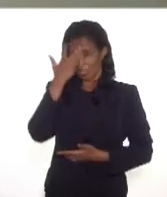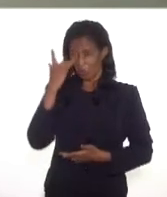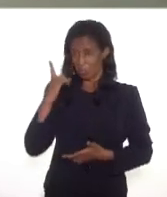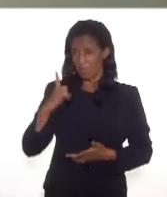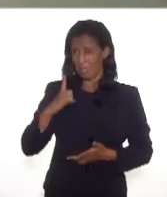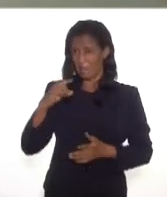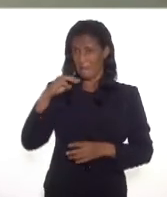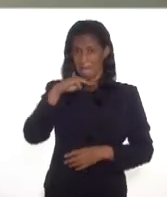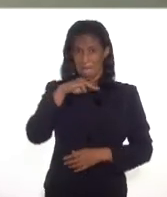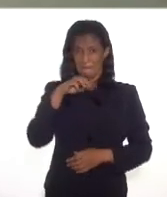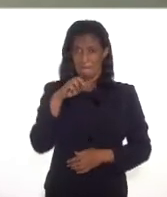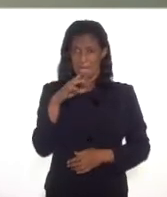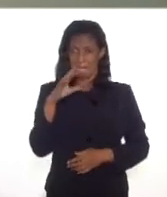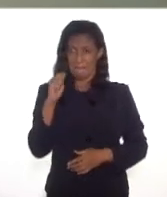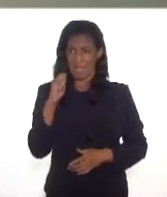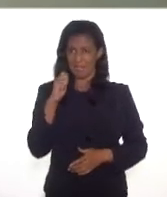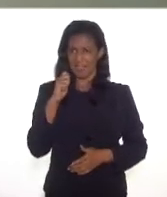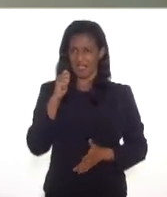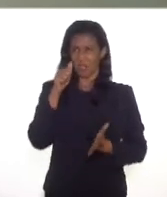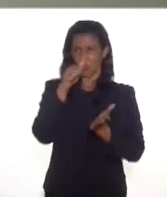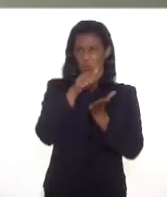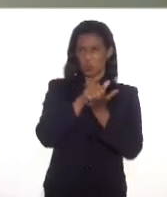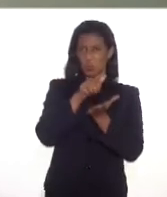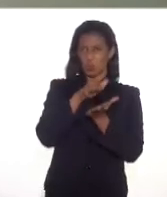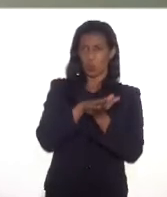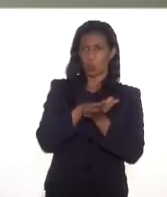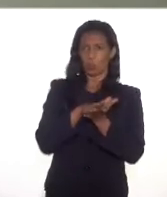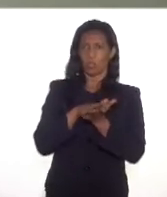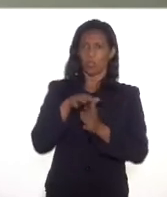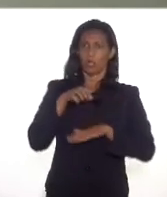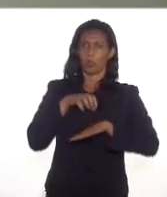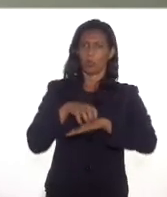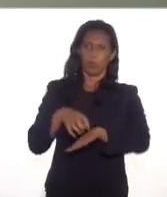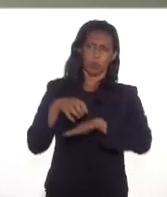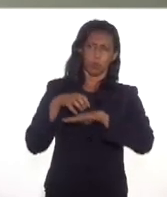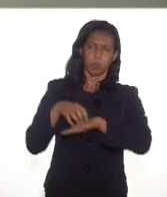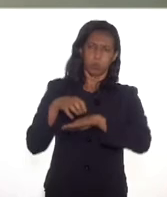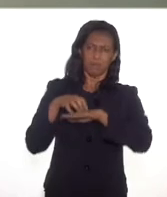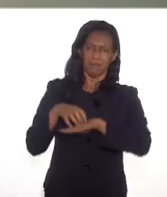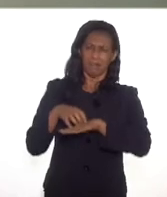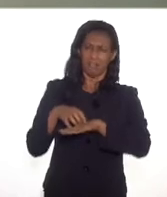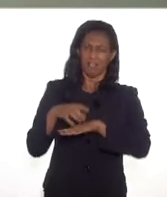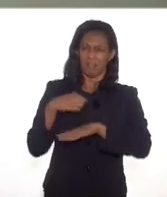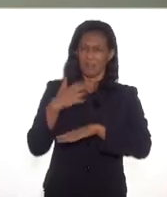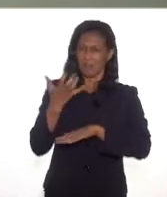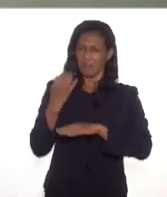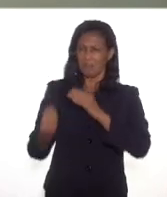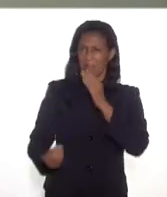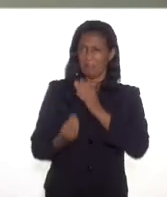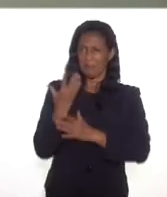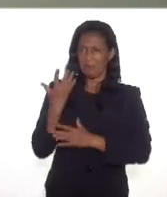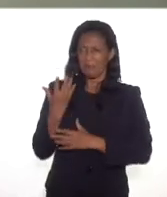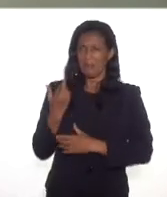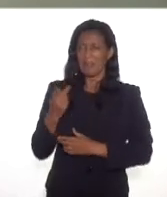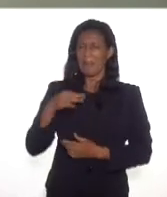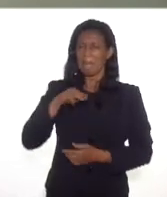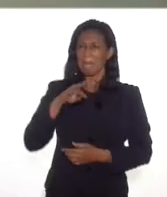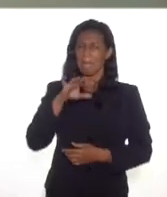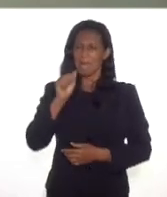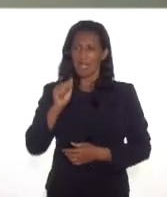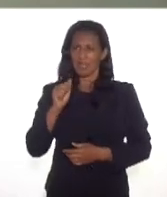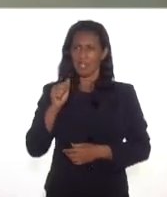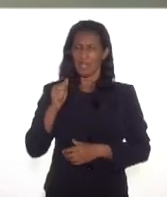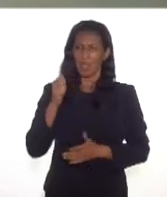metas de multa de trânsito. Queria dizer que a criação de metas e premiação por multas de